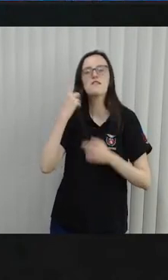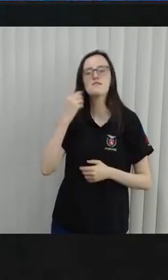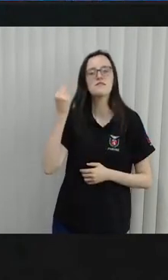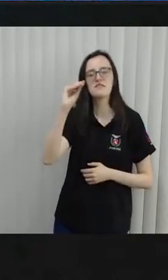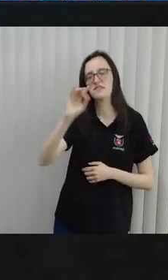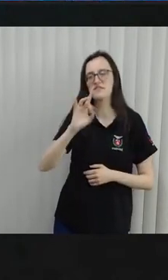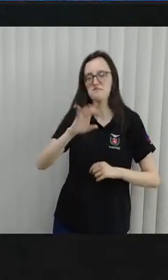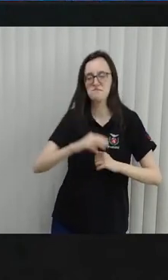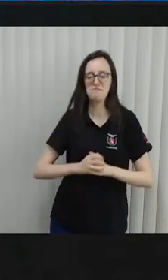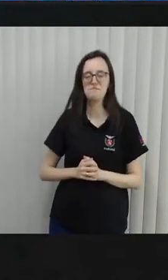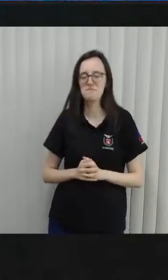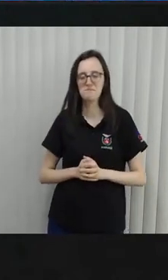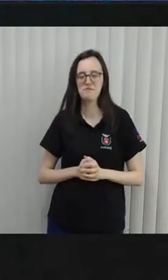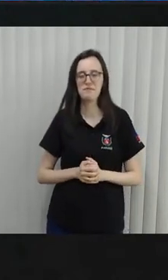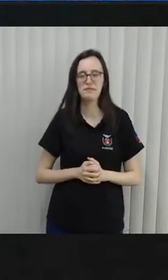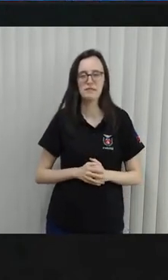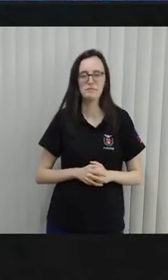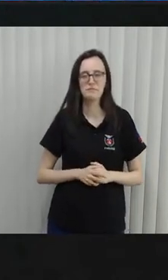vambora. Boa.